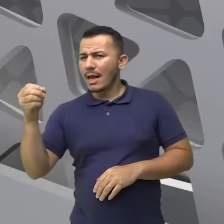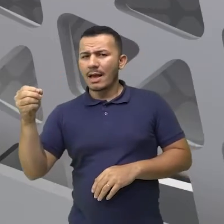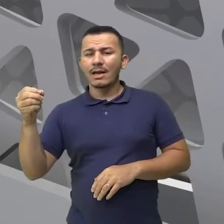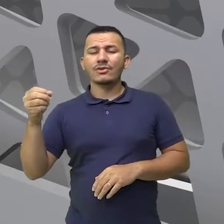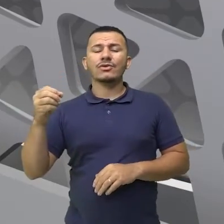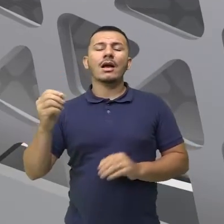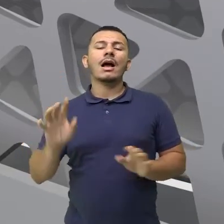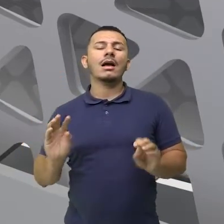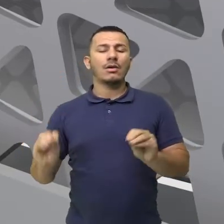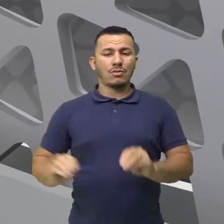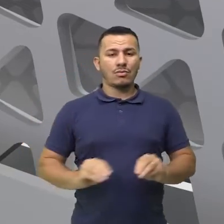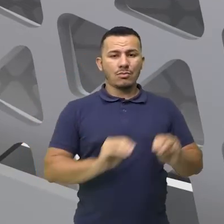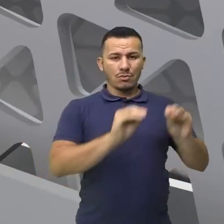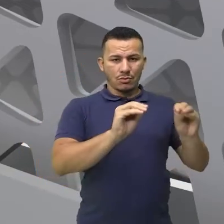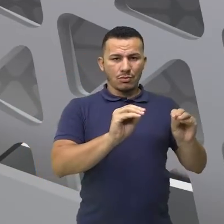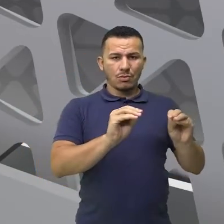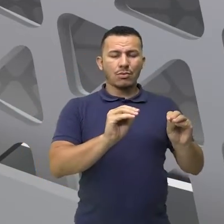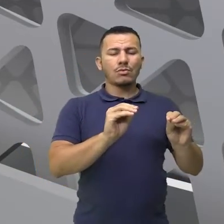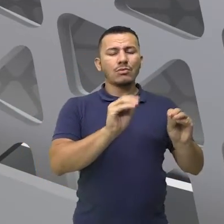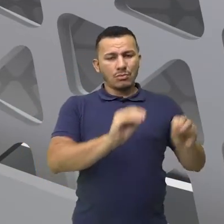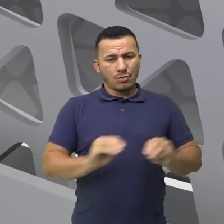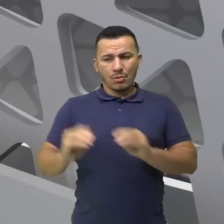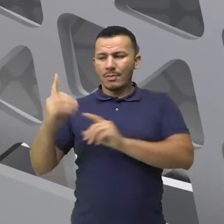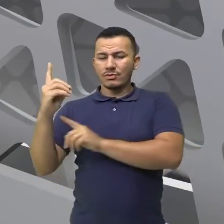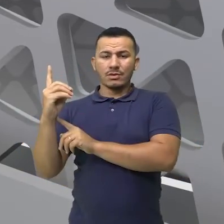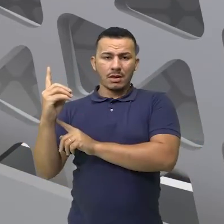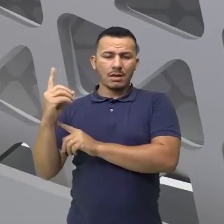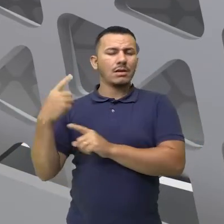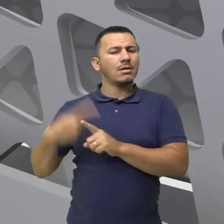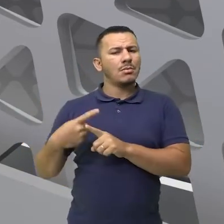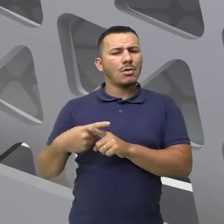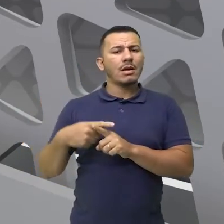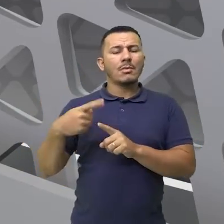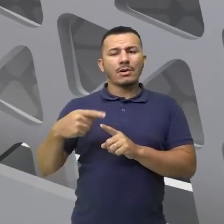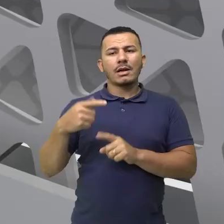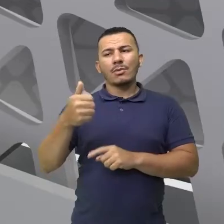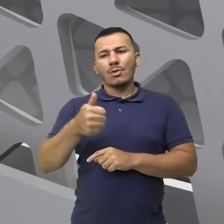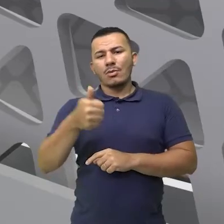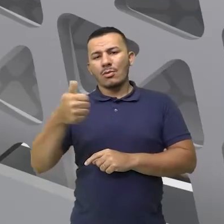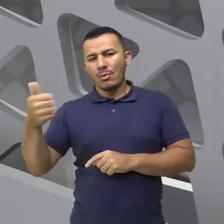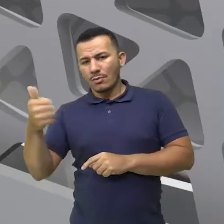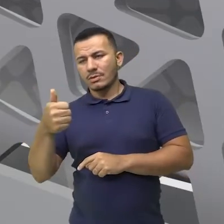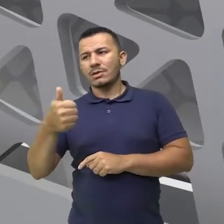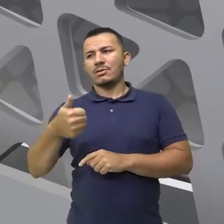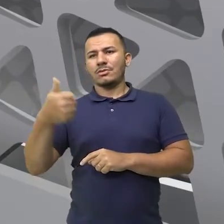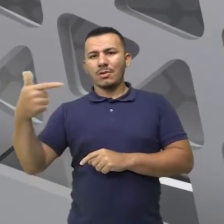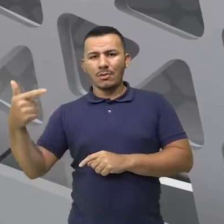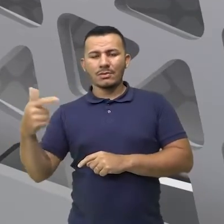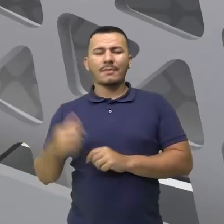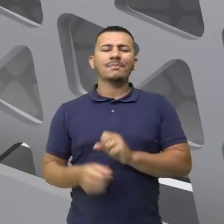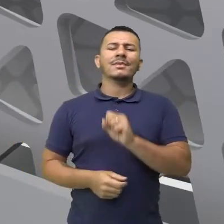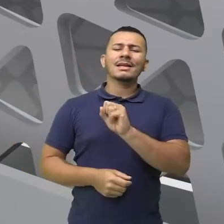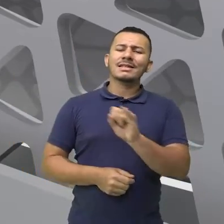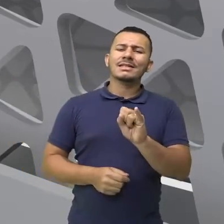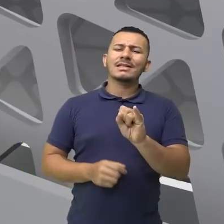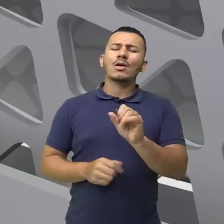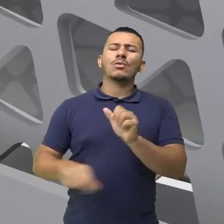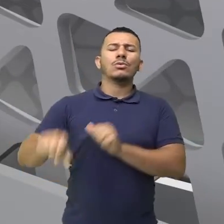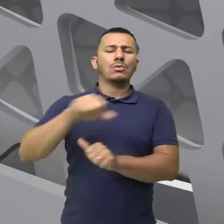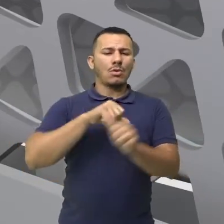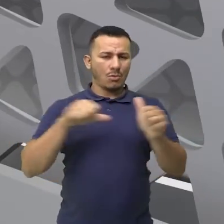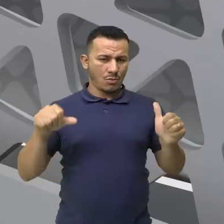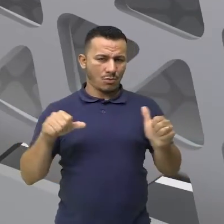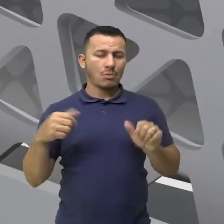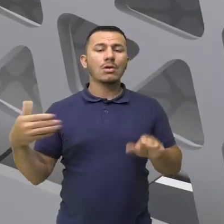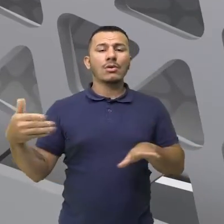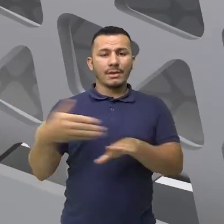eu devo me deslocar para a direita. Por quê? O próximo é o 11, depois vem o 12. Mas vamos supor que eu faça o contrário.